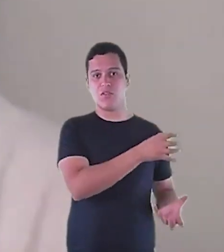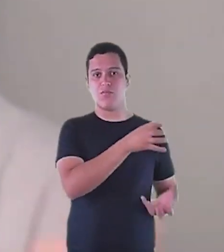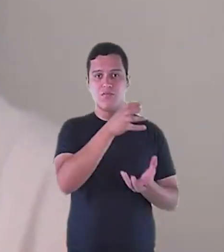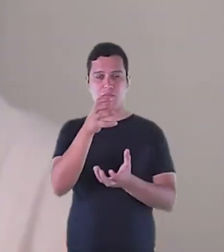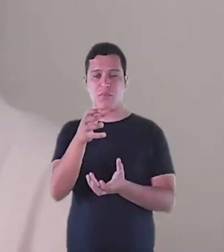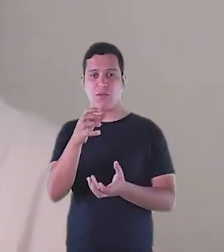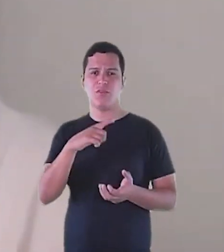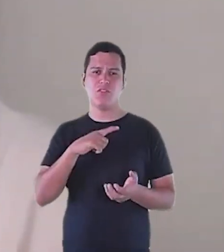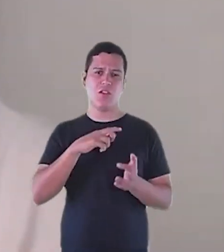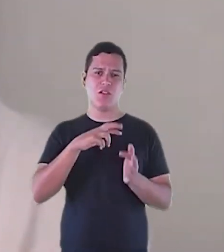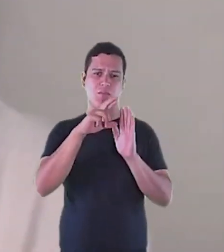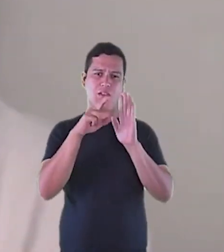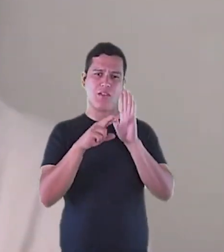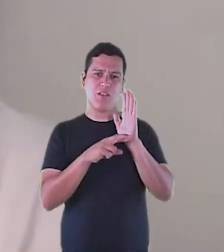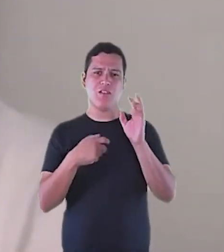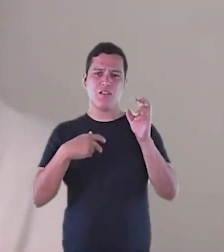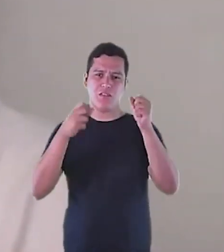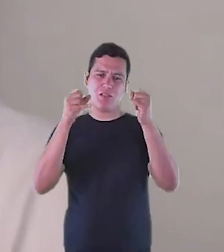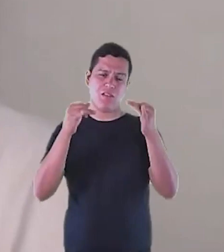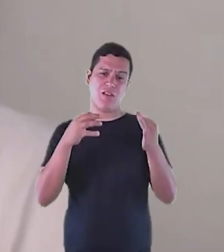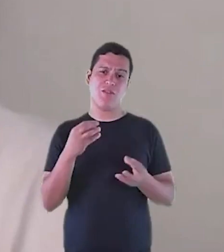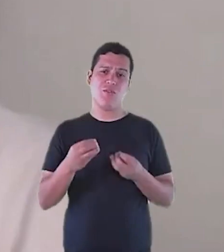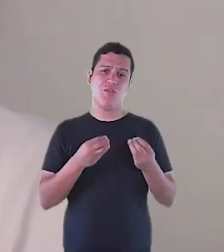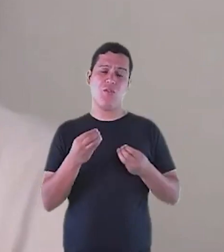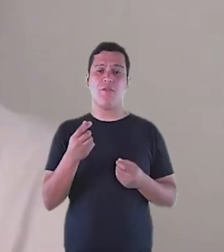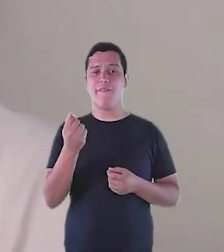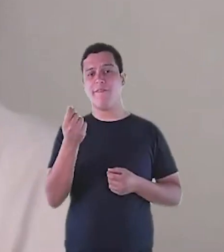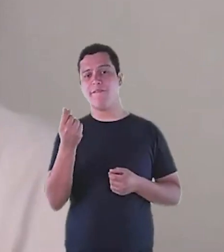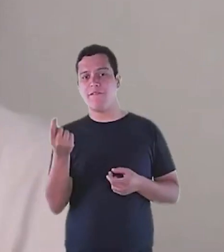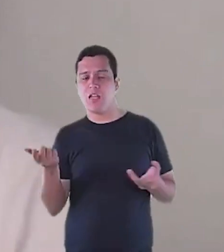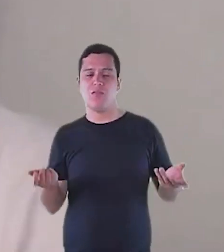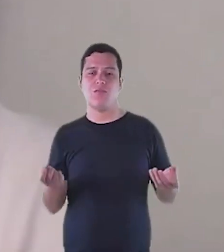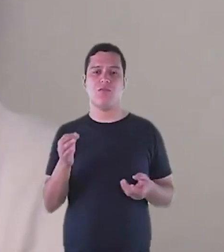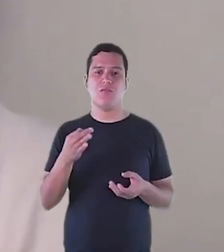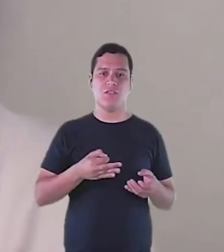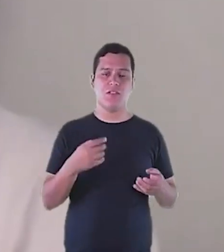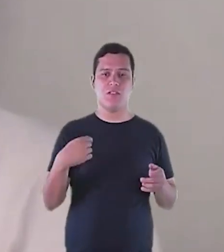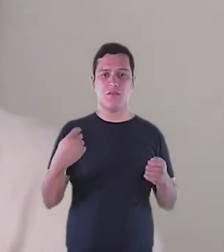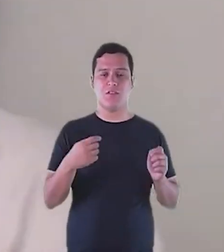explicava como é que tinha que ser, quanto ele recebia de recompensa e tal.